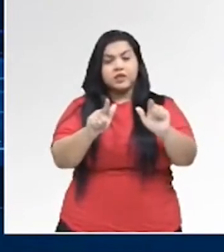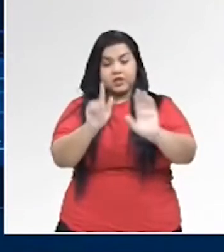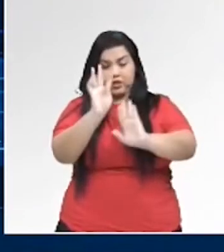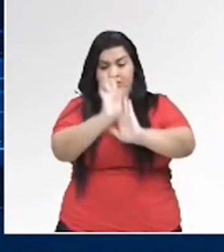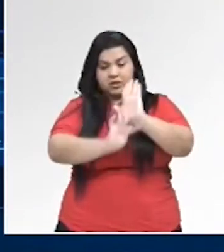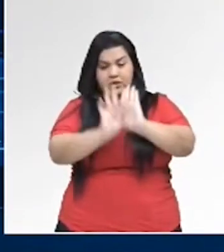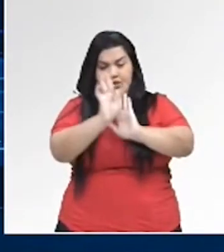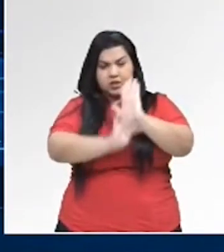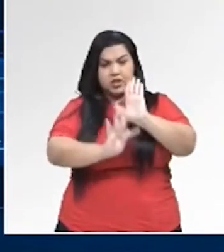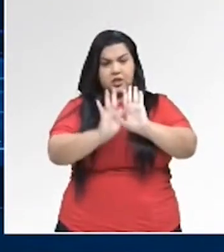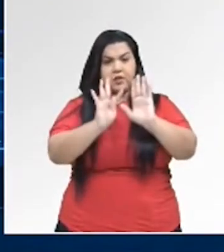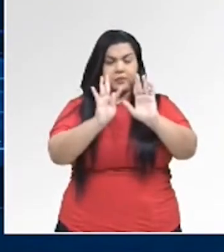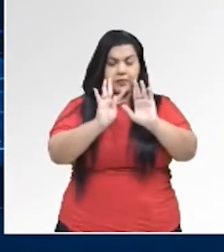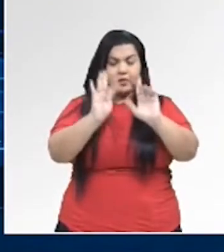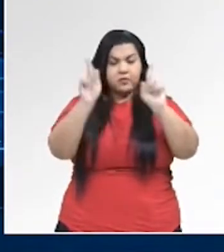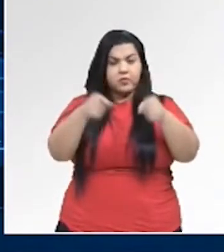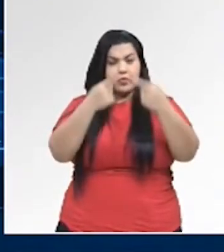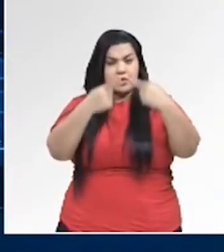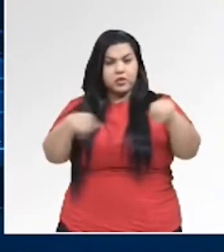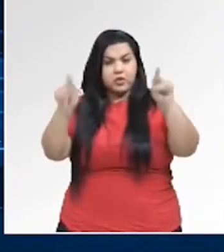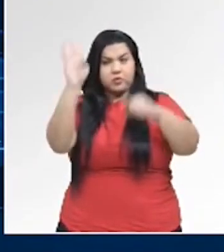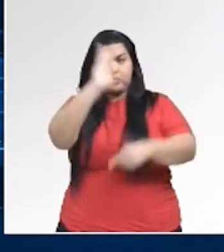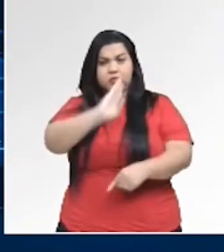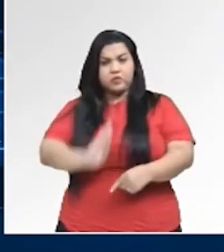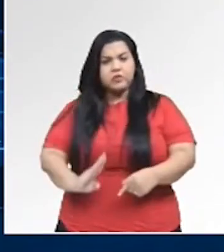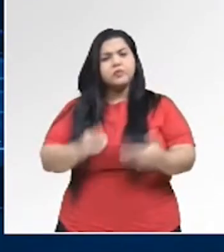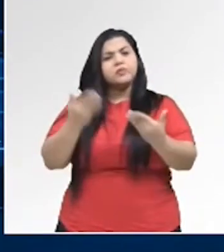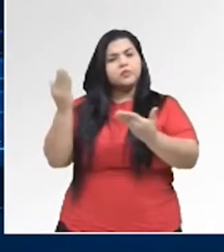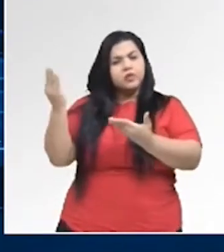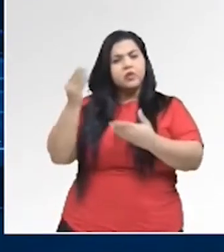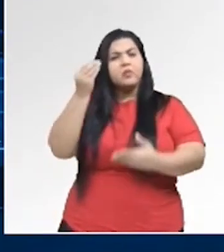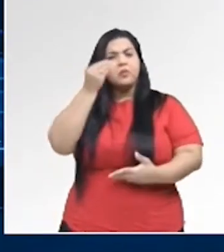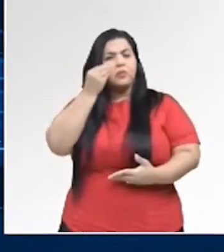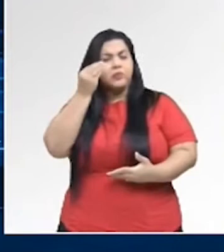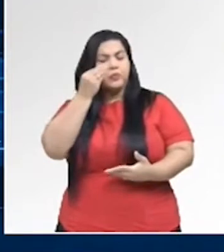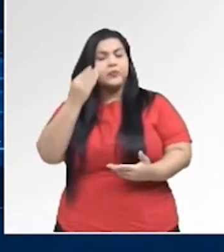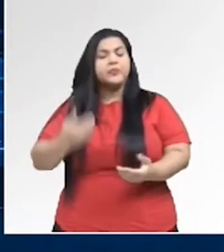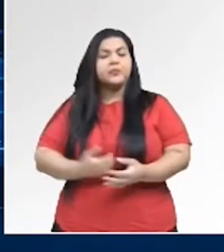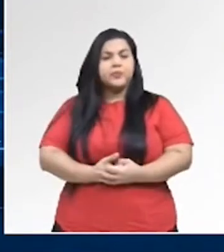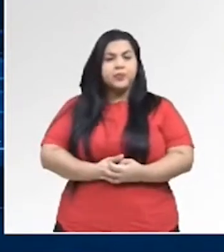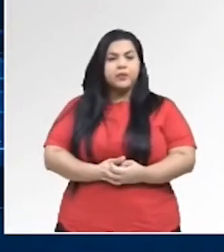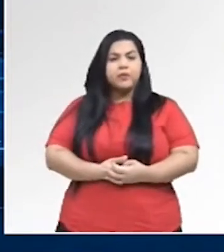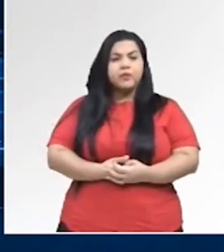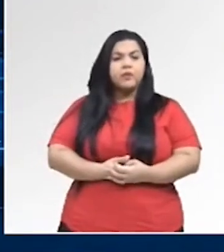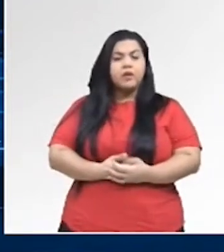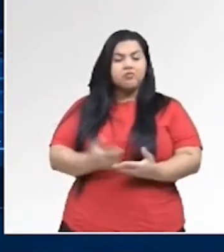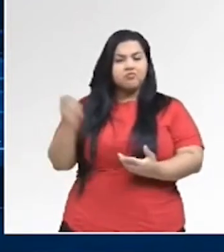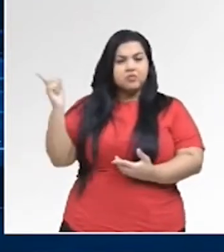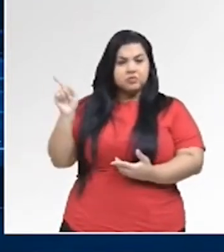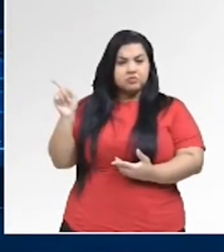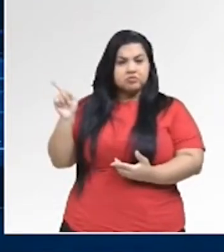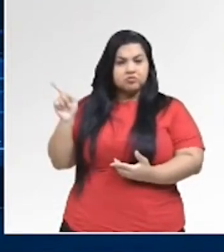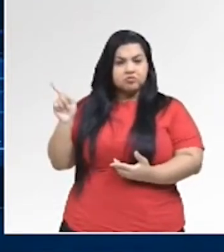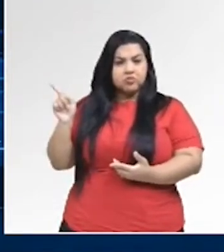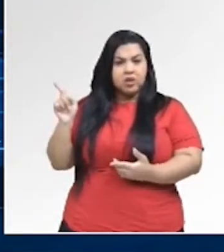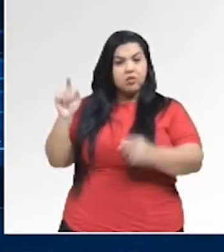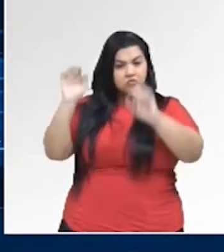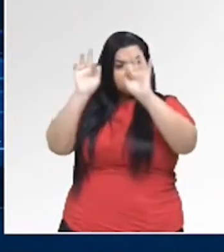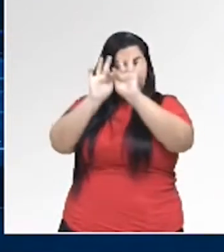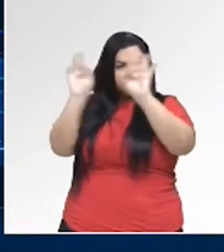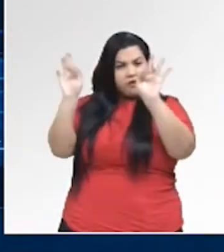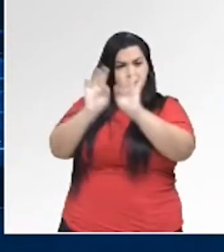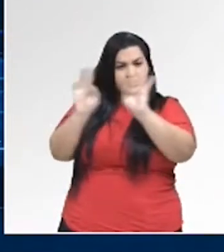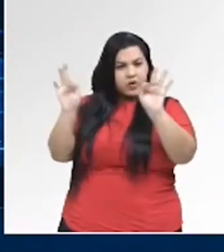da música do hino da independência do Brasil. Então, vocês observaram aí, olha, quando ele diz: já podeis da